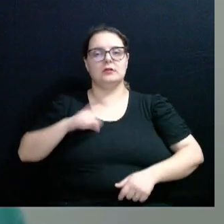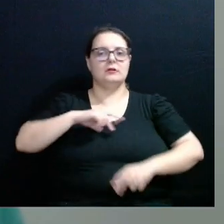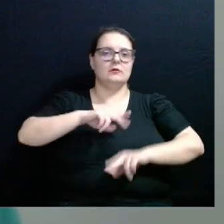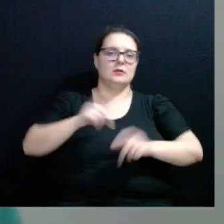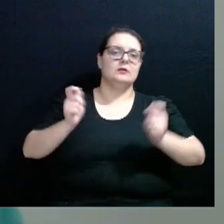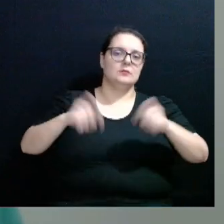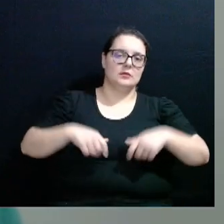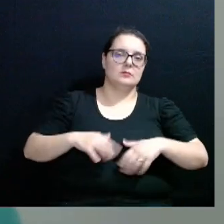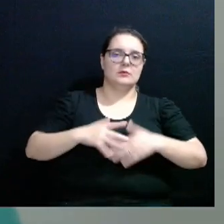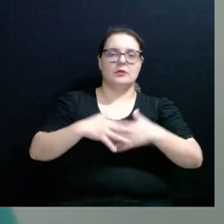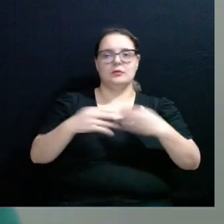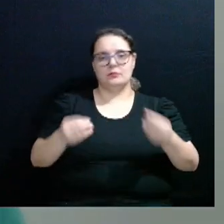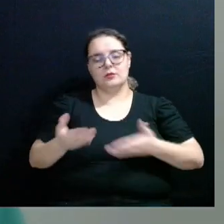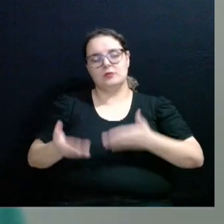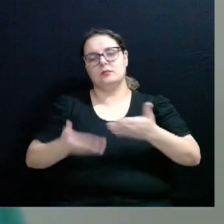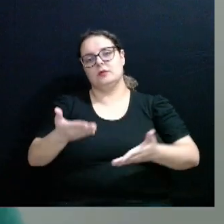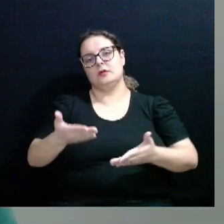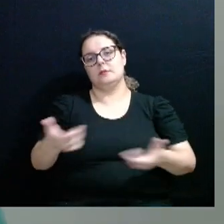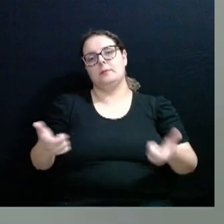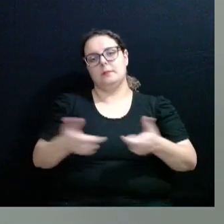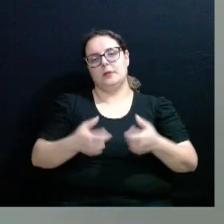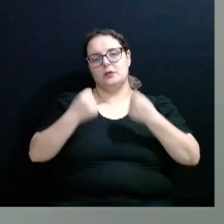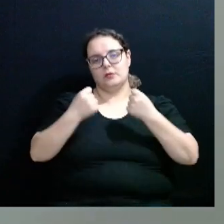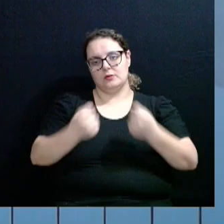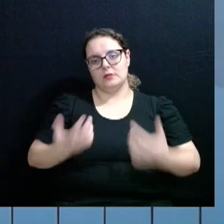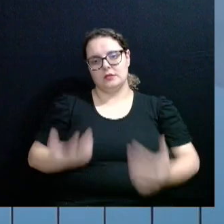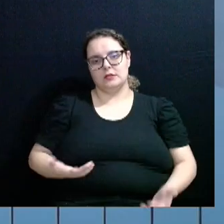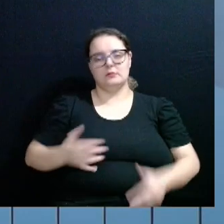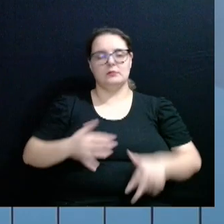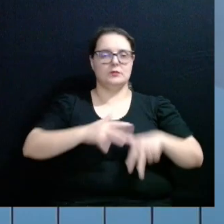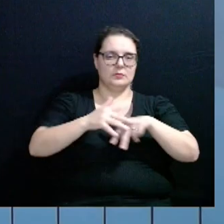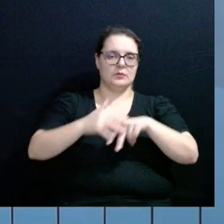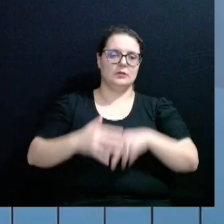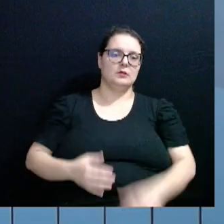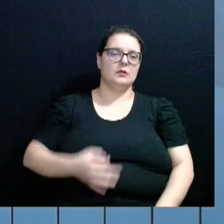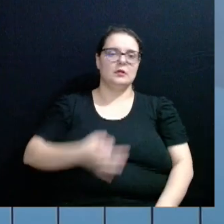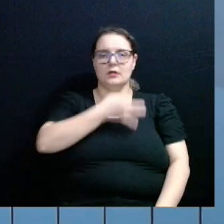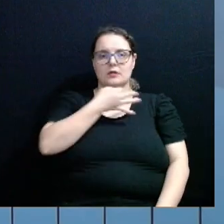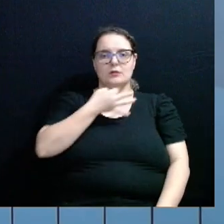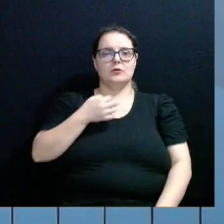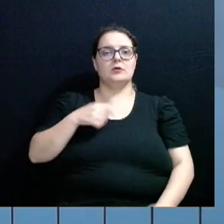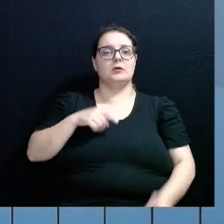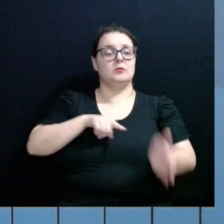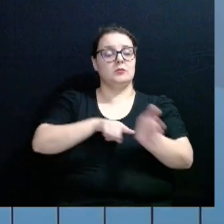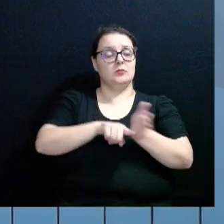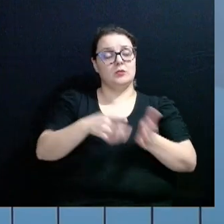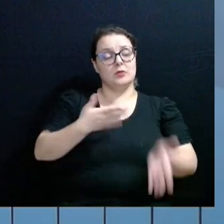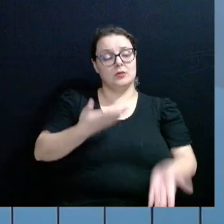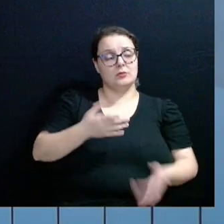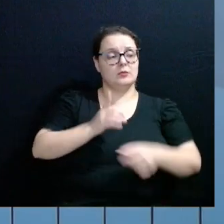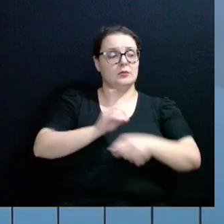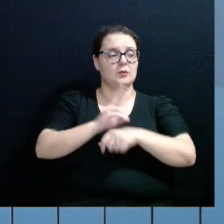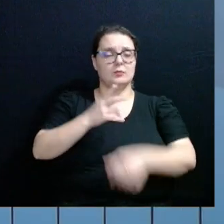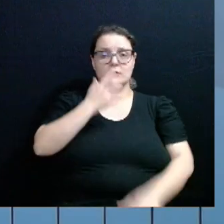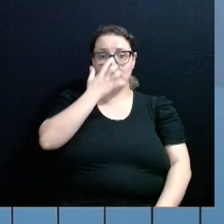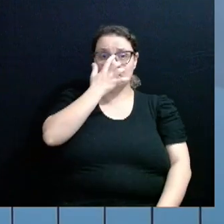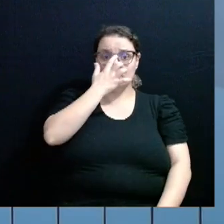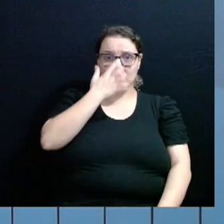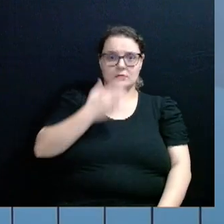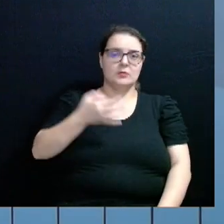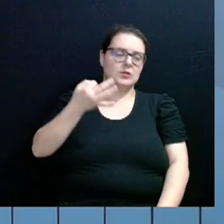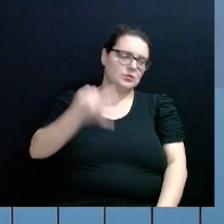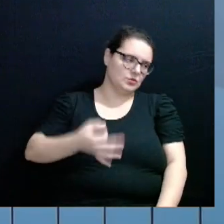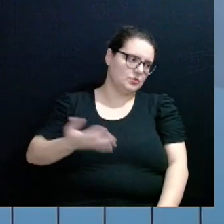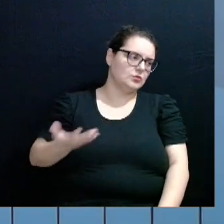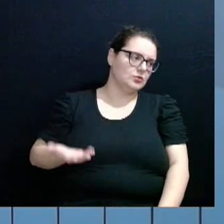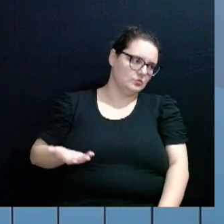tratamentos muito menos agressivos para os pacientes. Excelente. Essa é a minha pergunta, doutor, por conta justamente desse